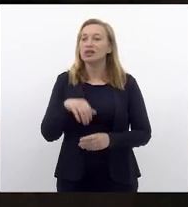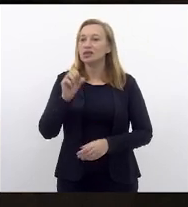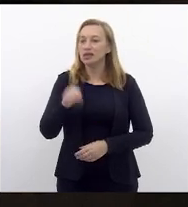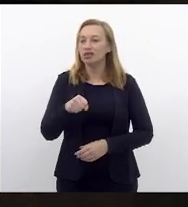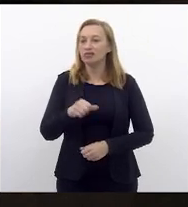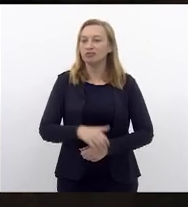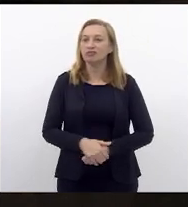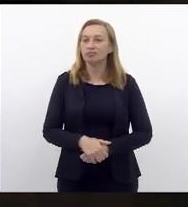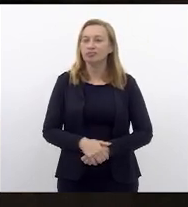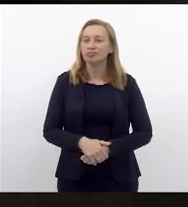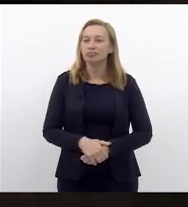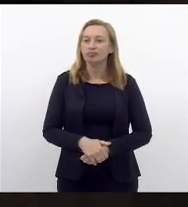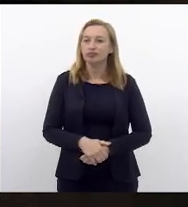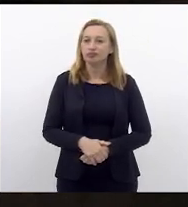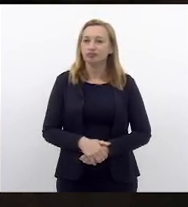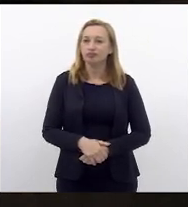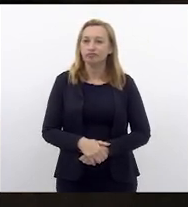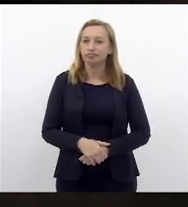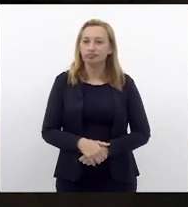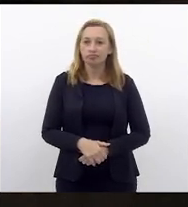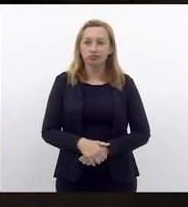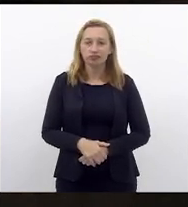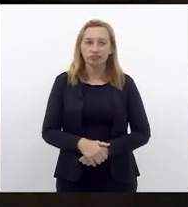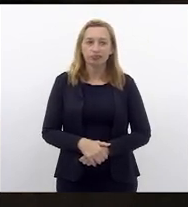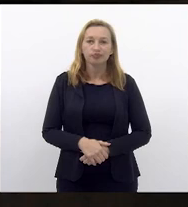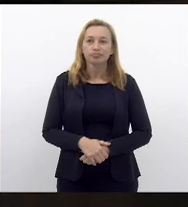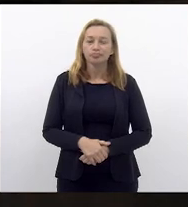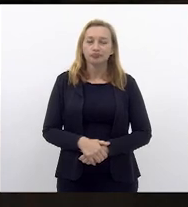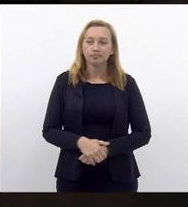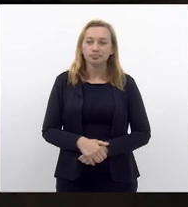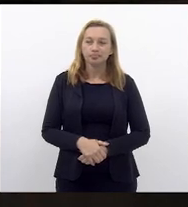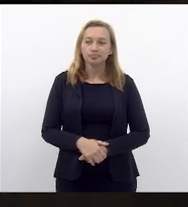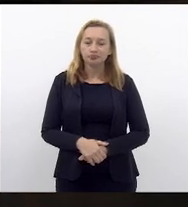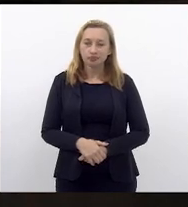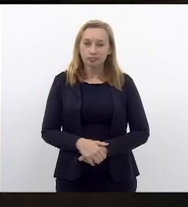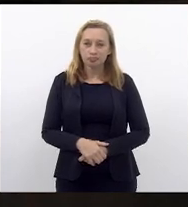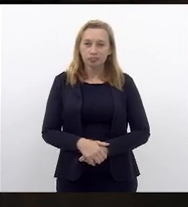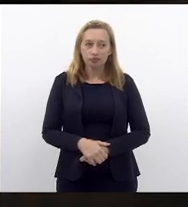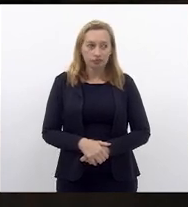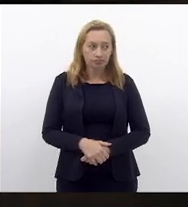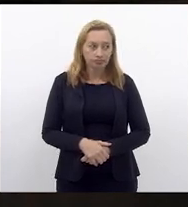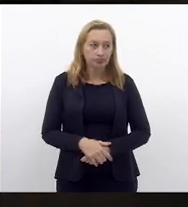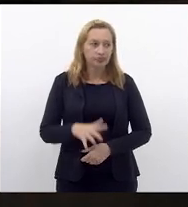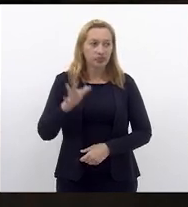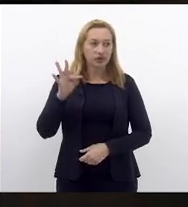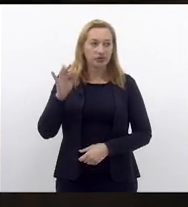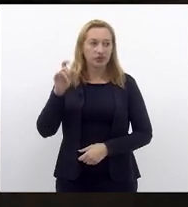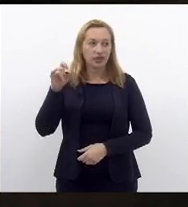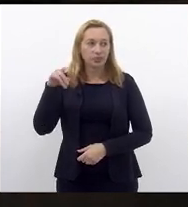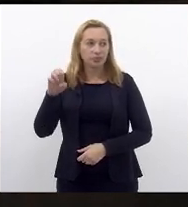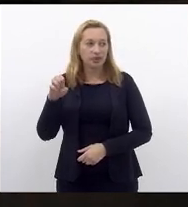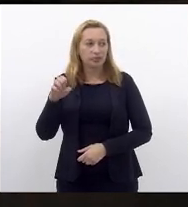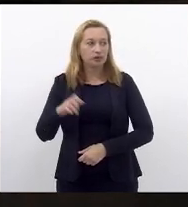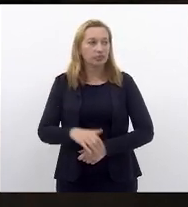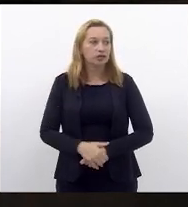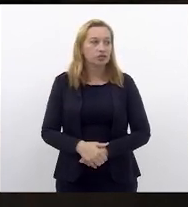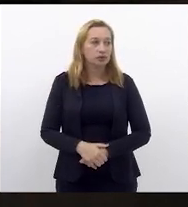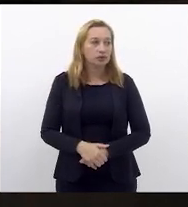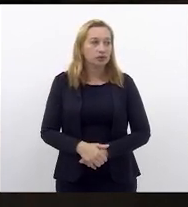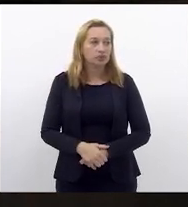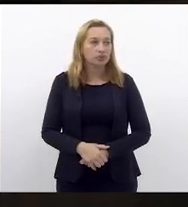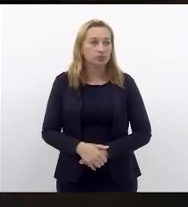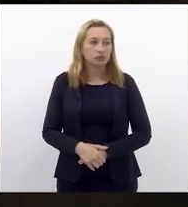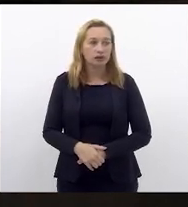Vota sim. Deputado Wando Família, vota sim. Deputado Felipe Soares. Deputado